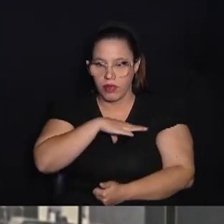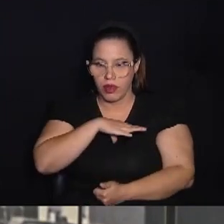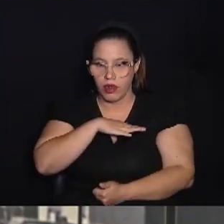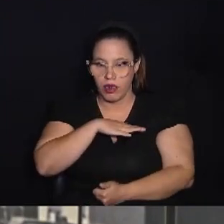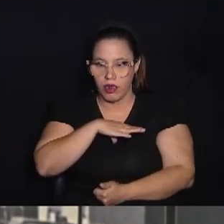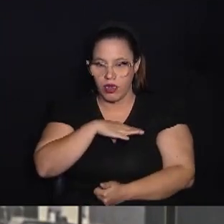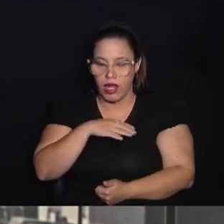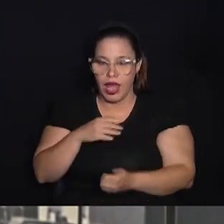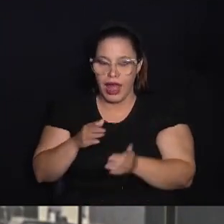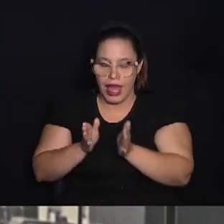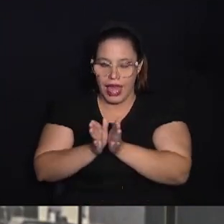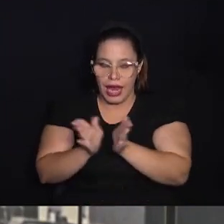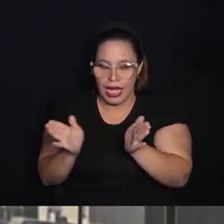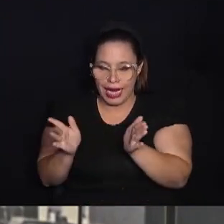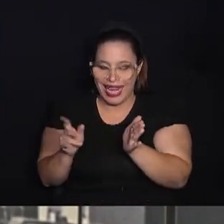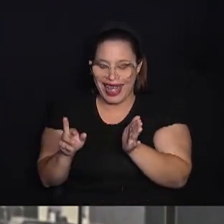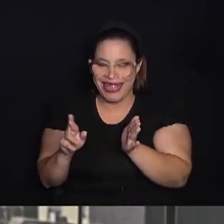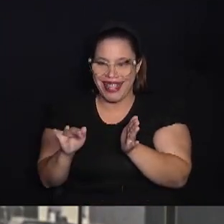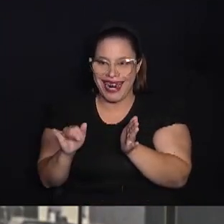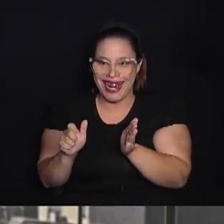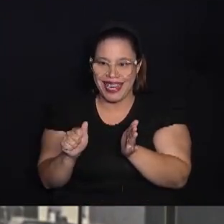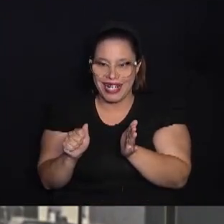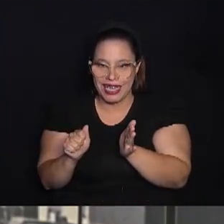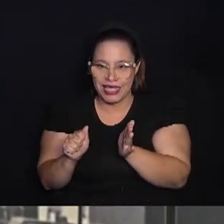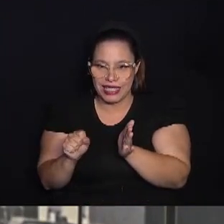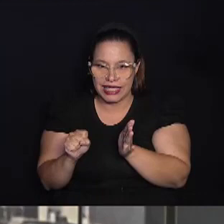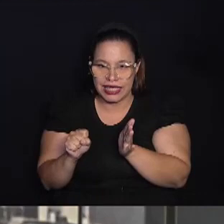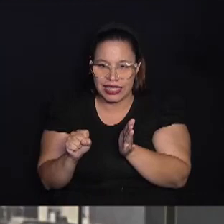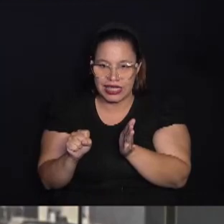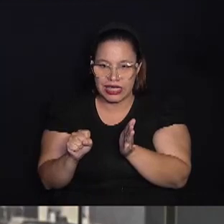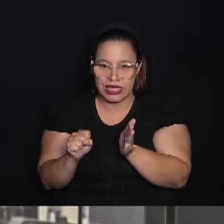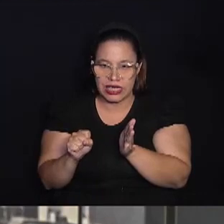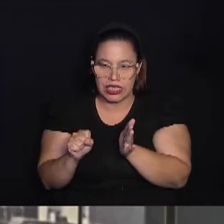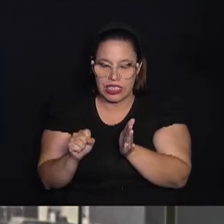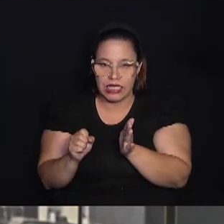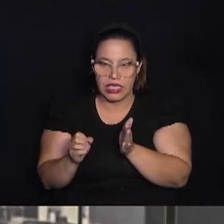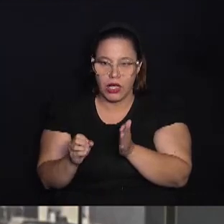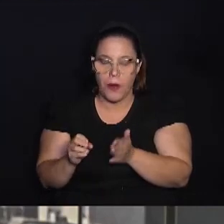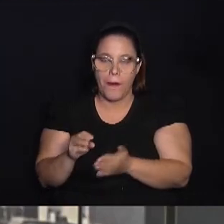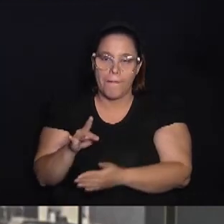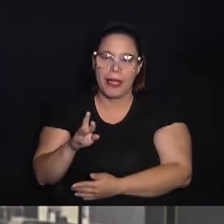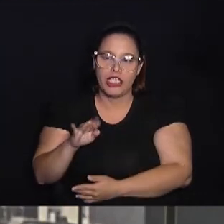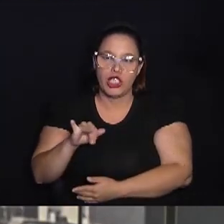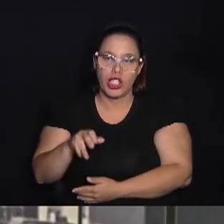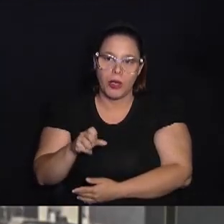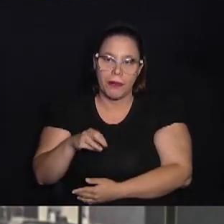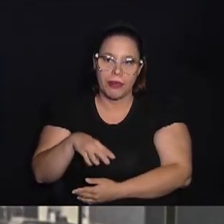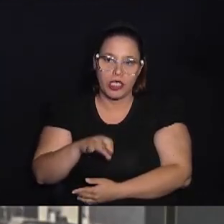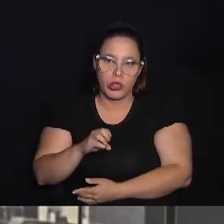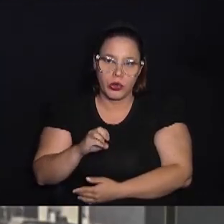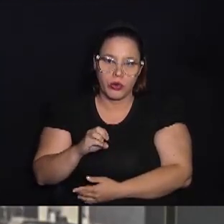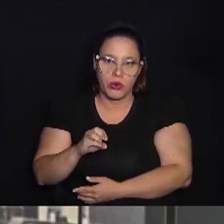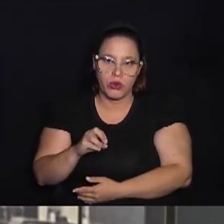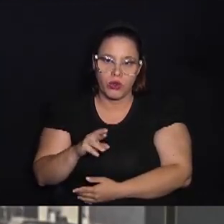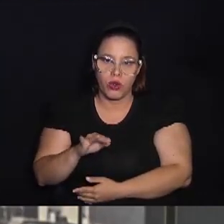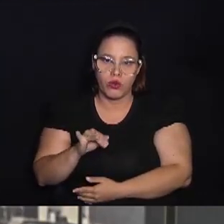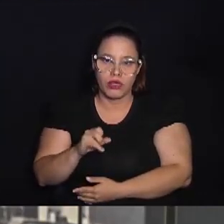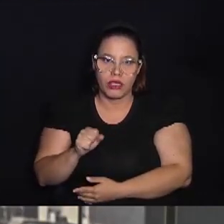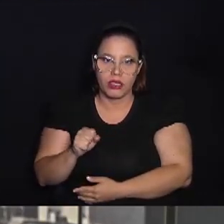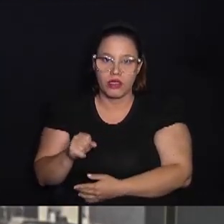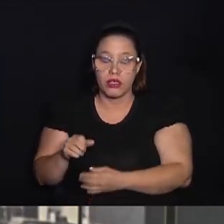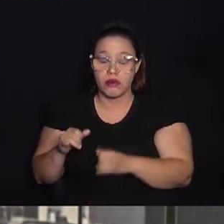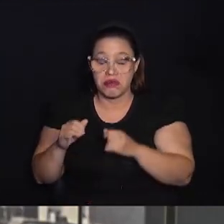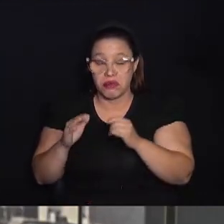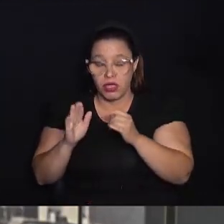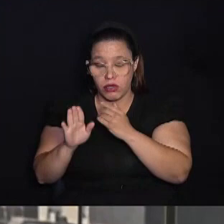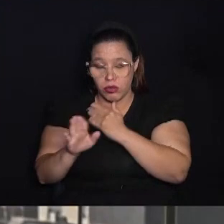entrada será pelas catracas de entrada localizadas na Avenida Benjamin constan que em frente ali né ao mercado municipal